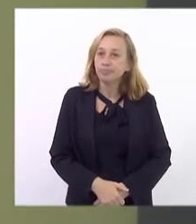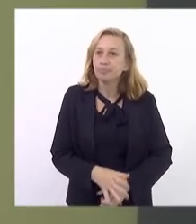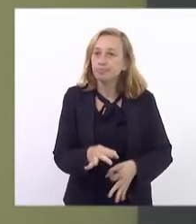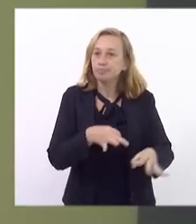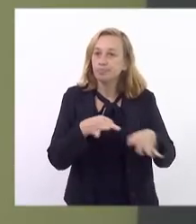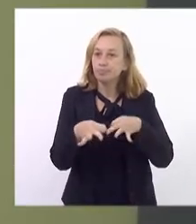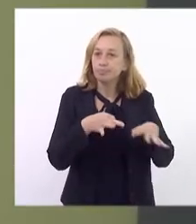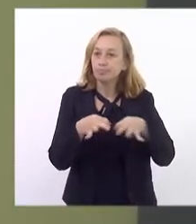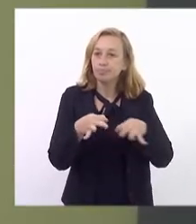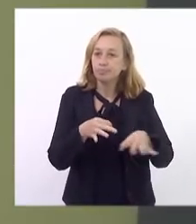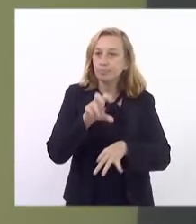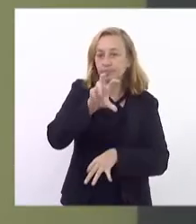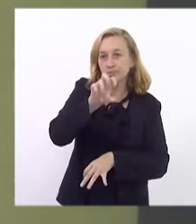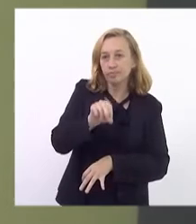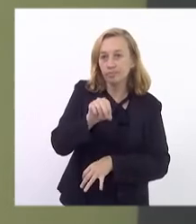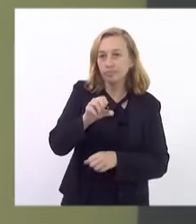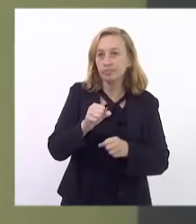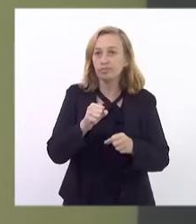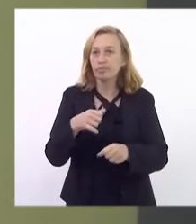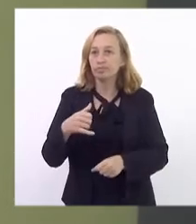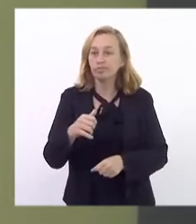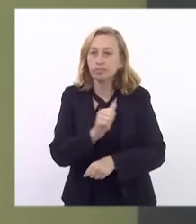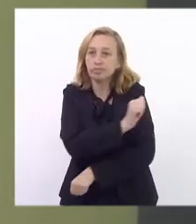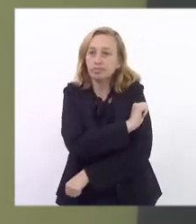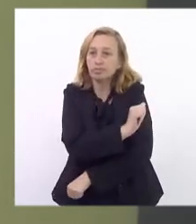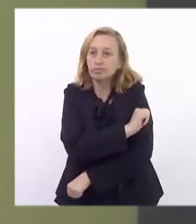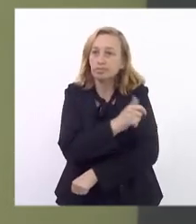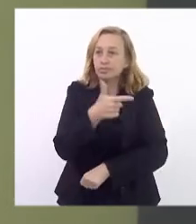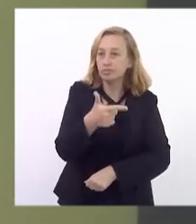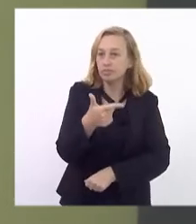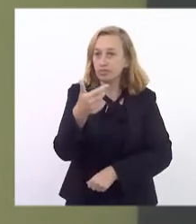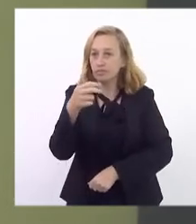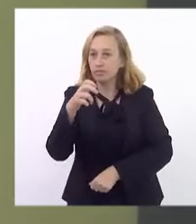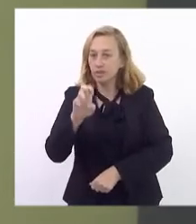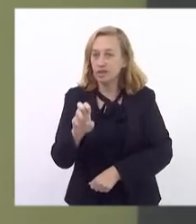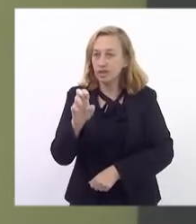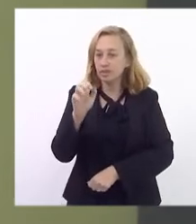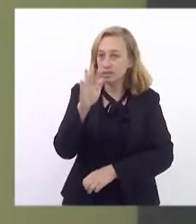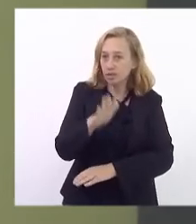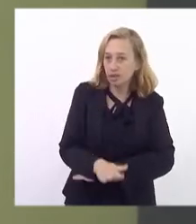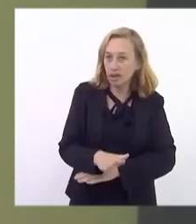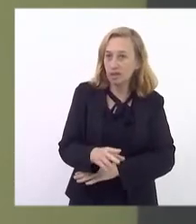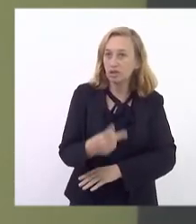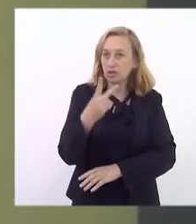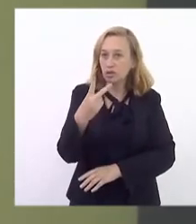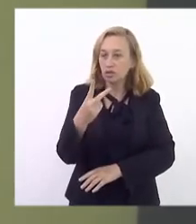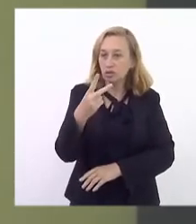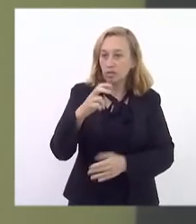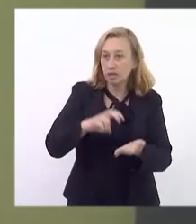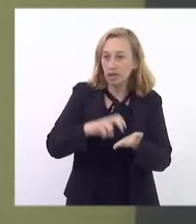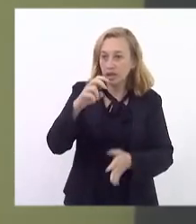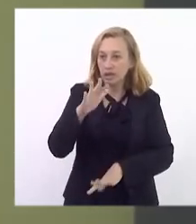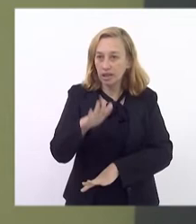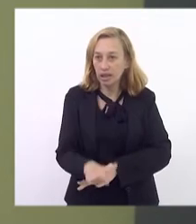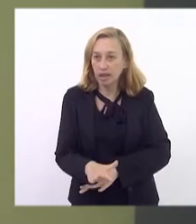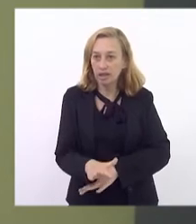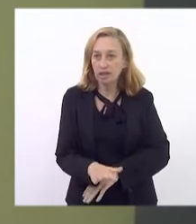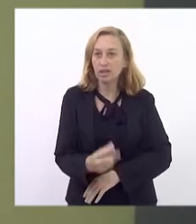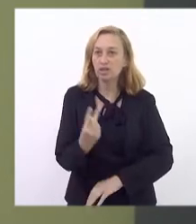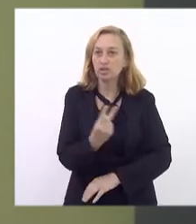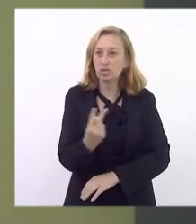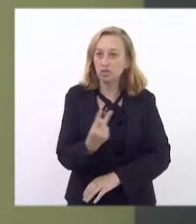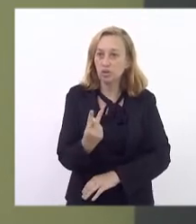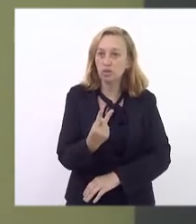preparo. São 50 alunos, 25 manhã, 25 tarde, são dois turnos. Esses dois turnos,